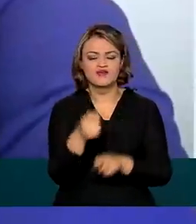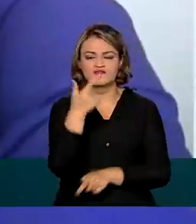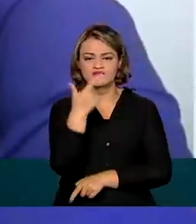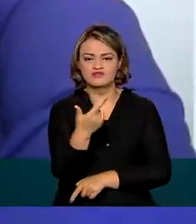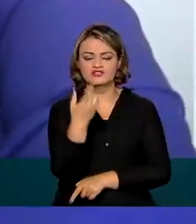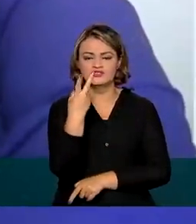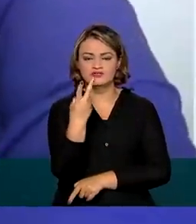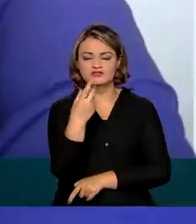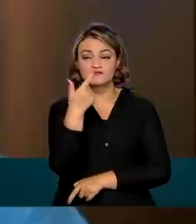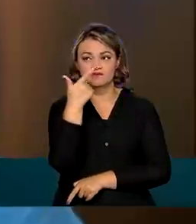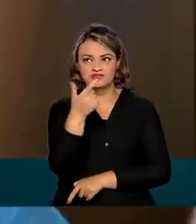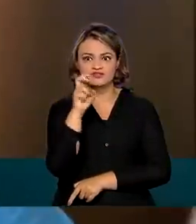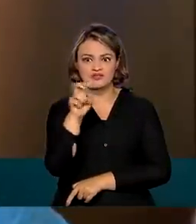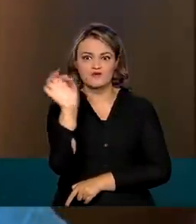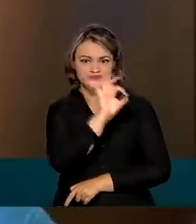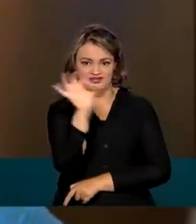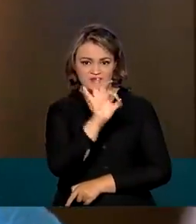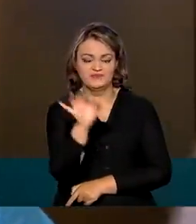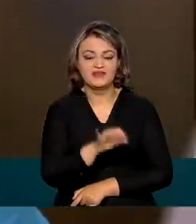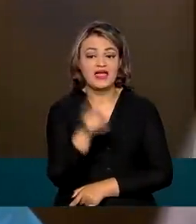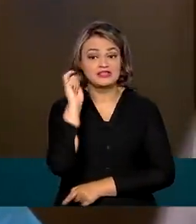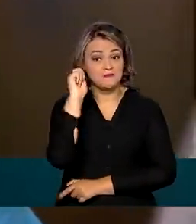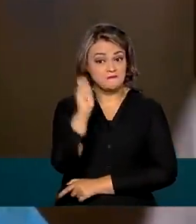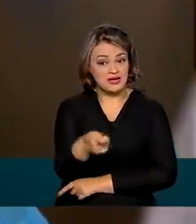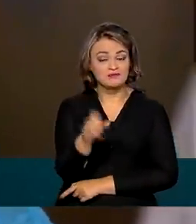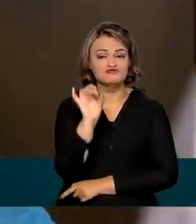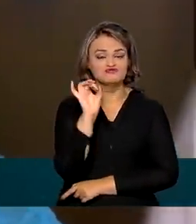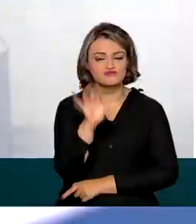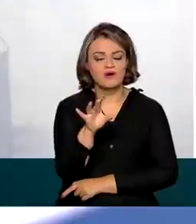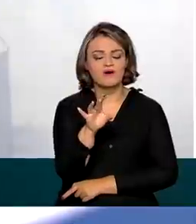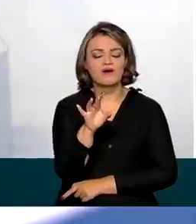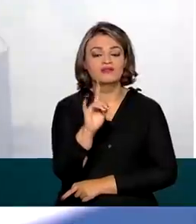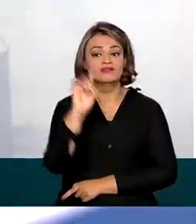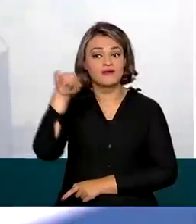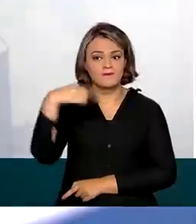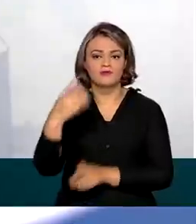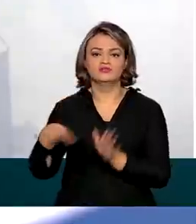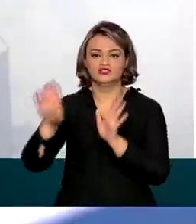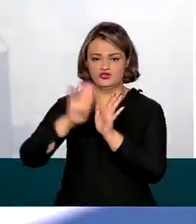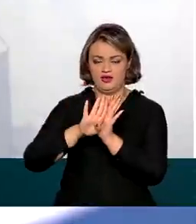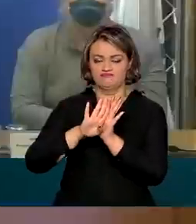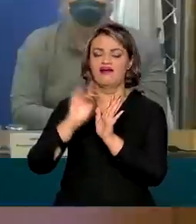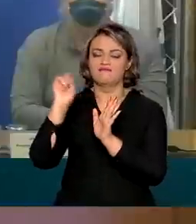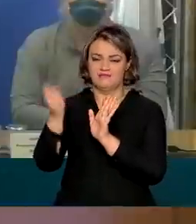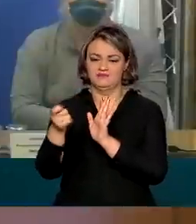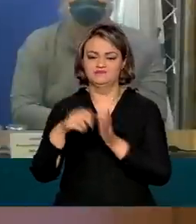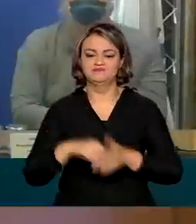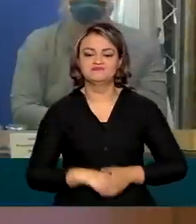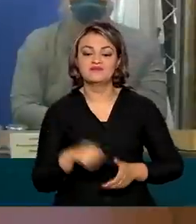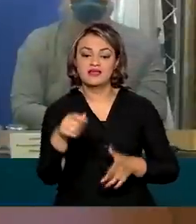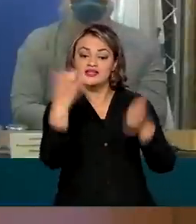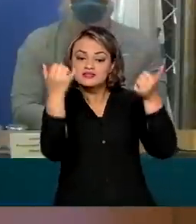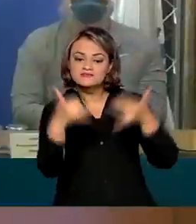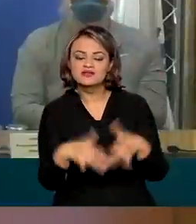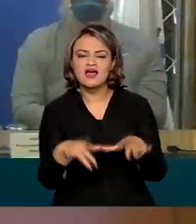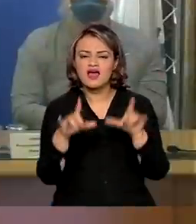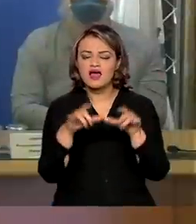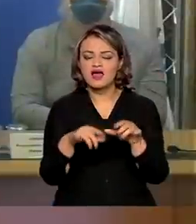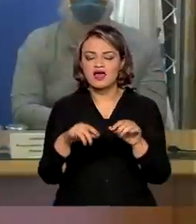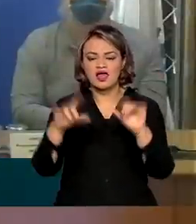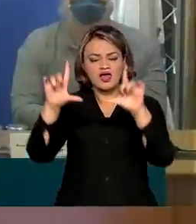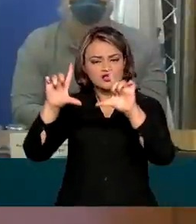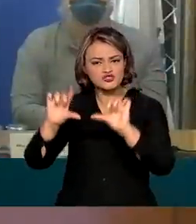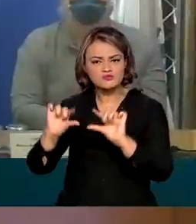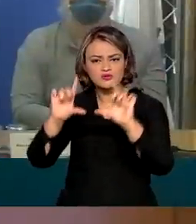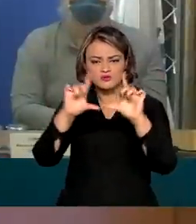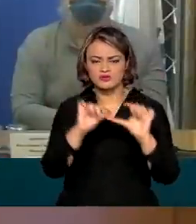de 25 porcento o pagamento só será efetuado após a chegada dos imunizantes a uma redução de todas as